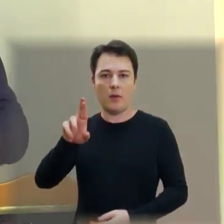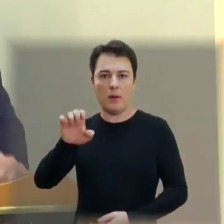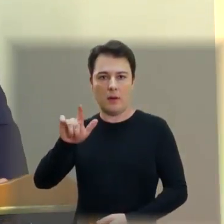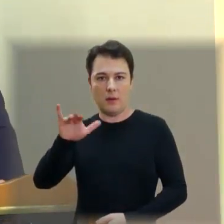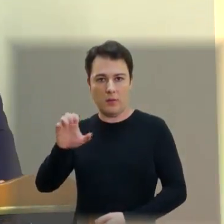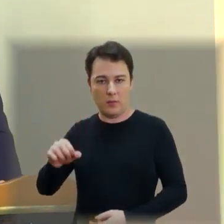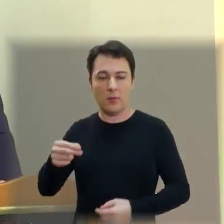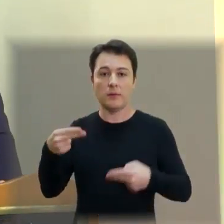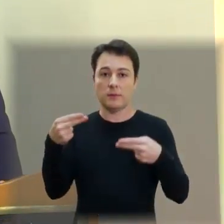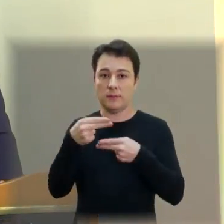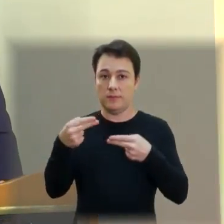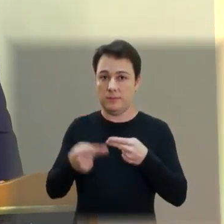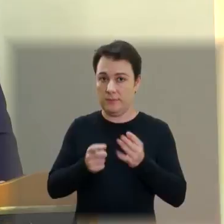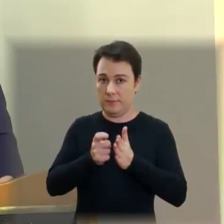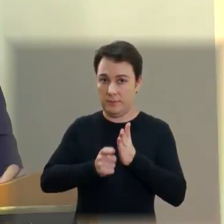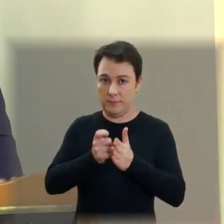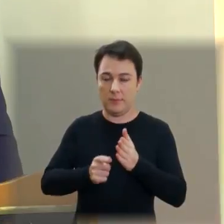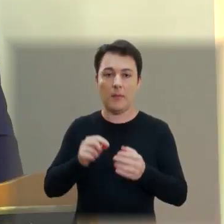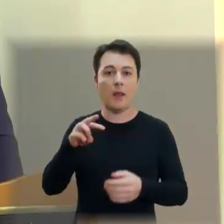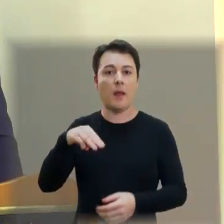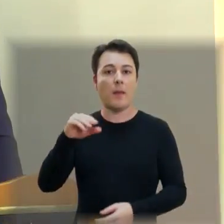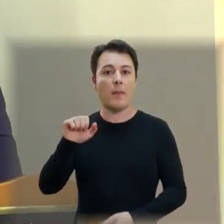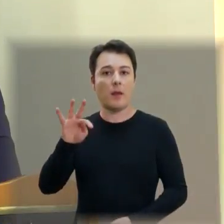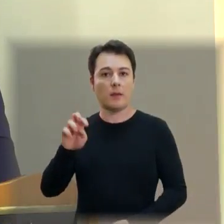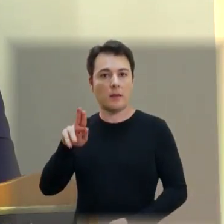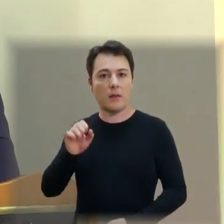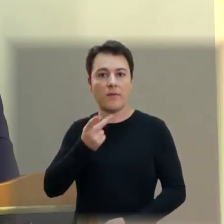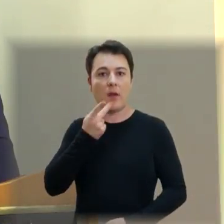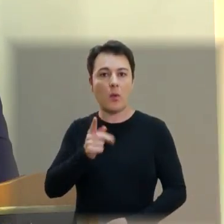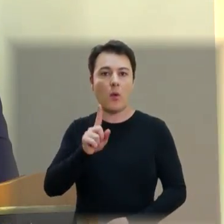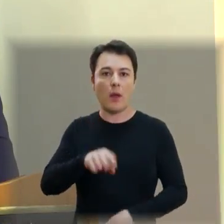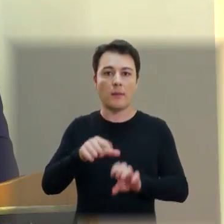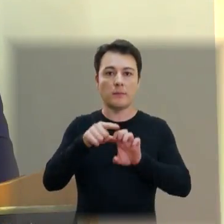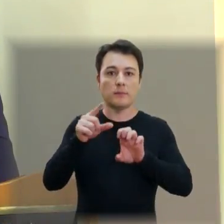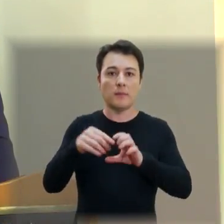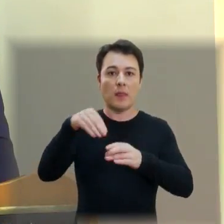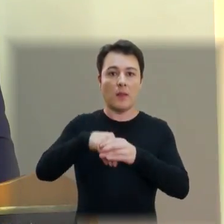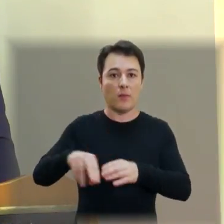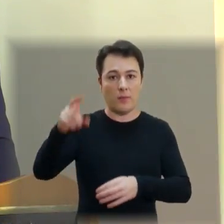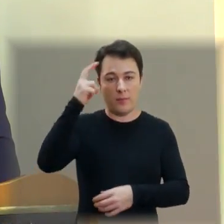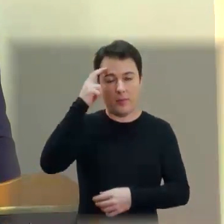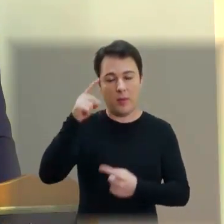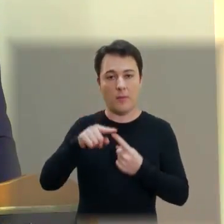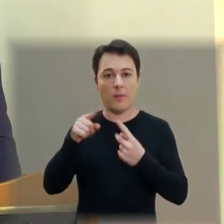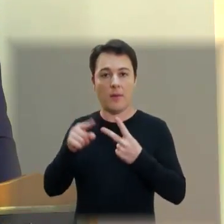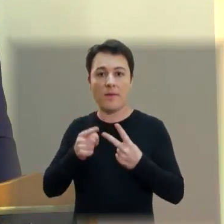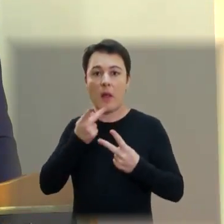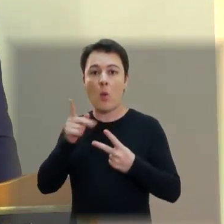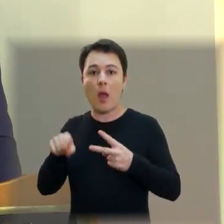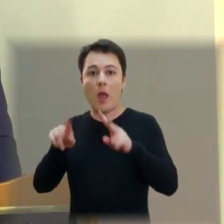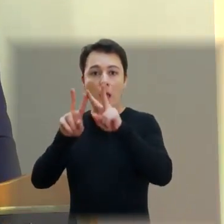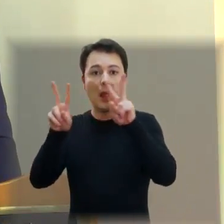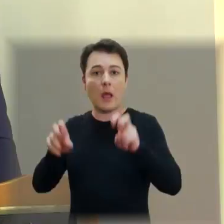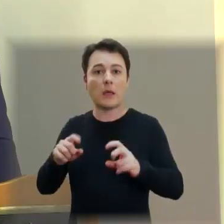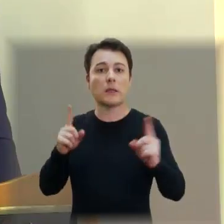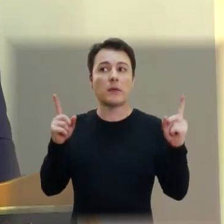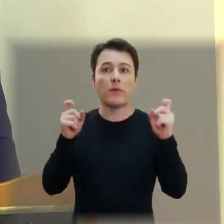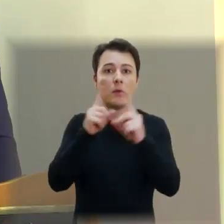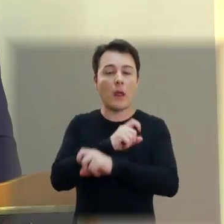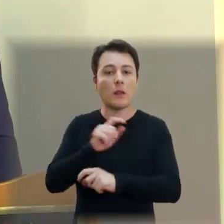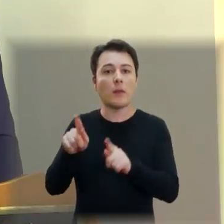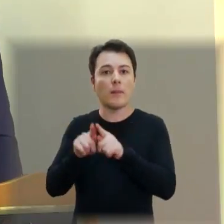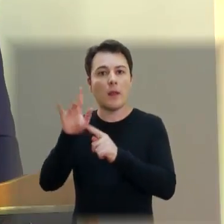do Sebrae Araraquara. O Matheus falou sobre empreendedorismo na cultura e o Aurélio sobre dificuldades e